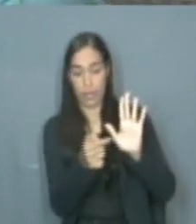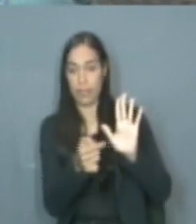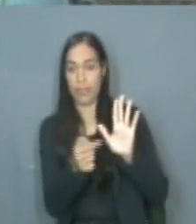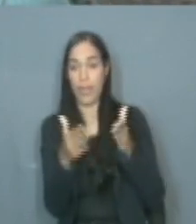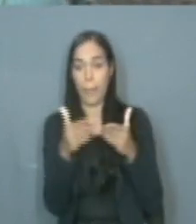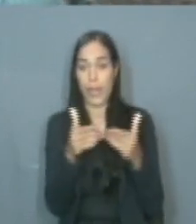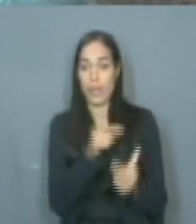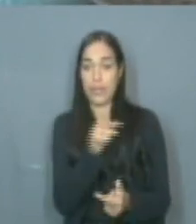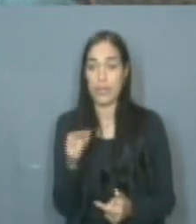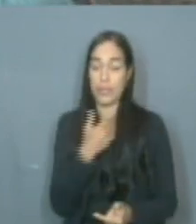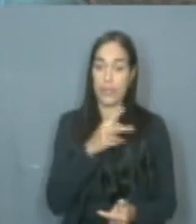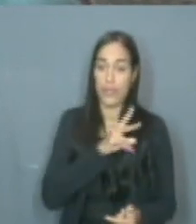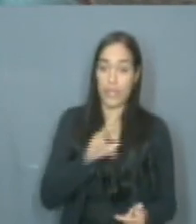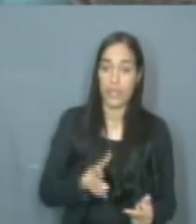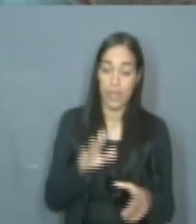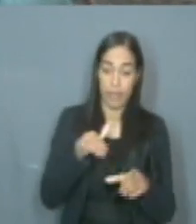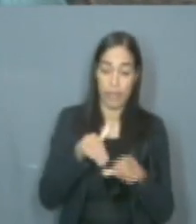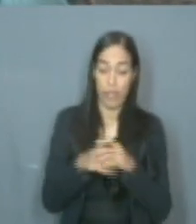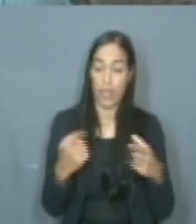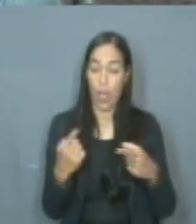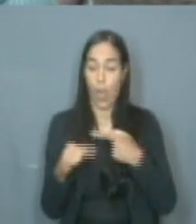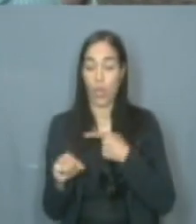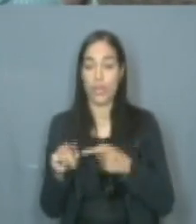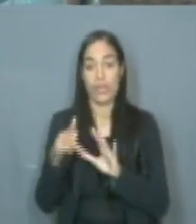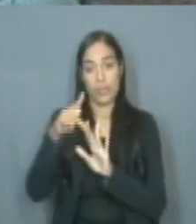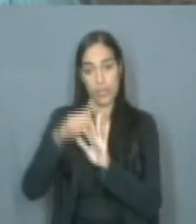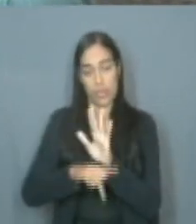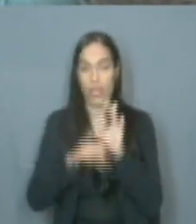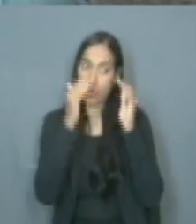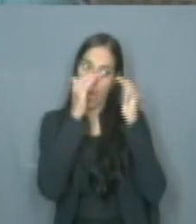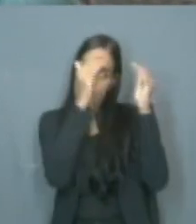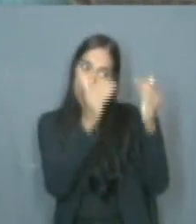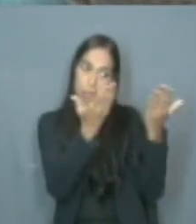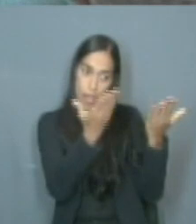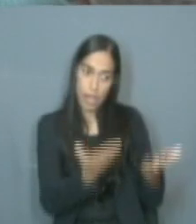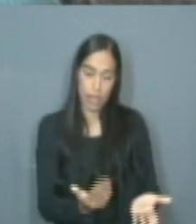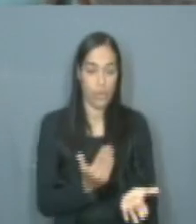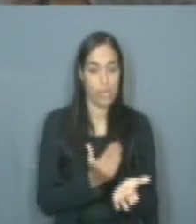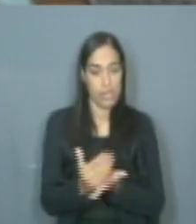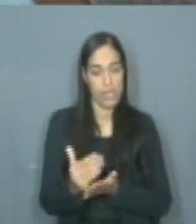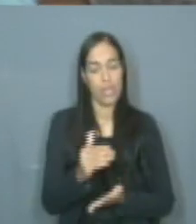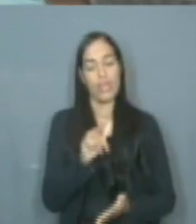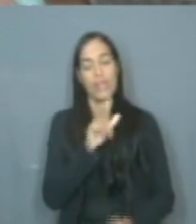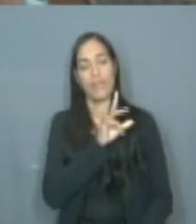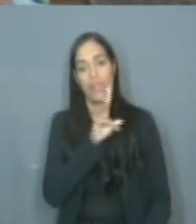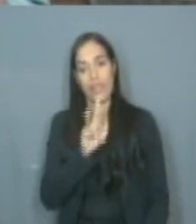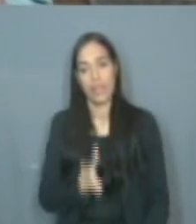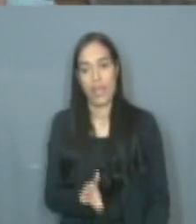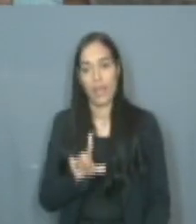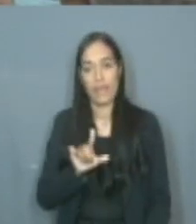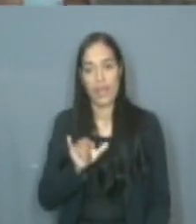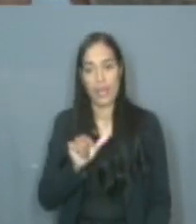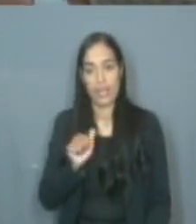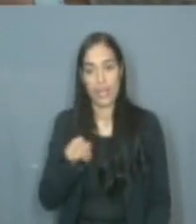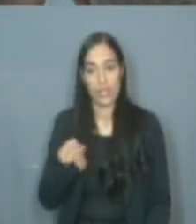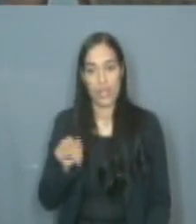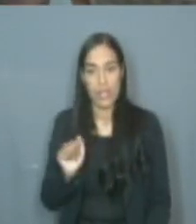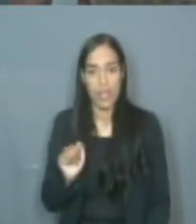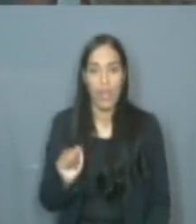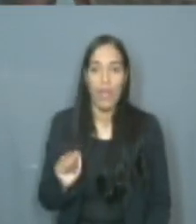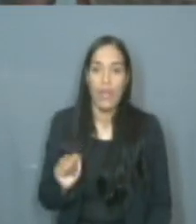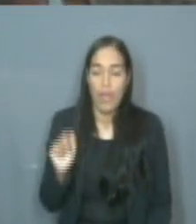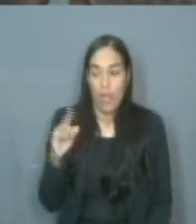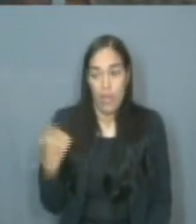os vereadores dessa casa votem contra esse projeto, com todo o respeito à iniciativa da vereadora Liana, para a gente mostrar que nós não vamos